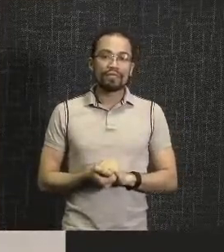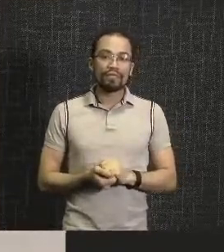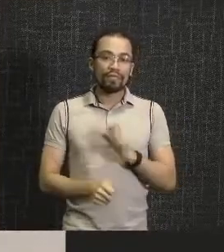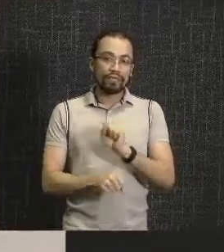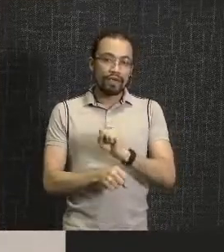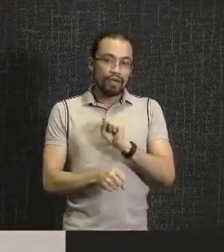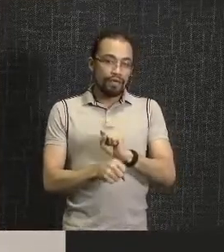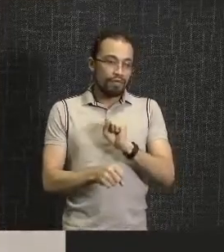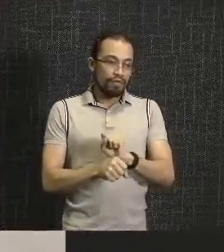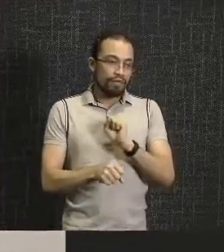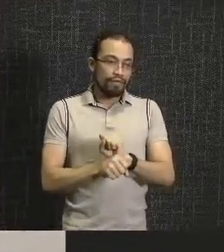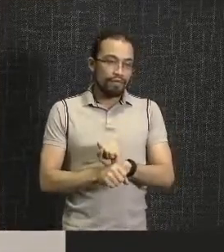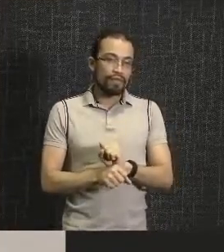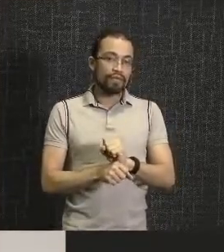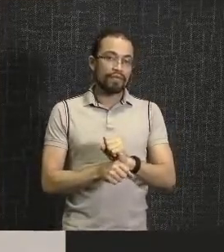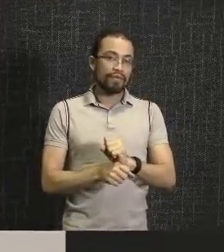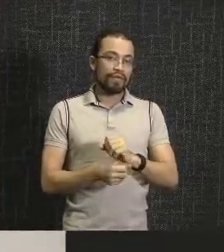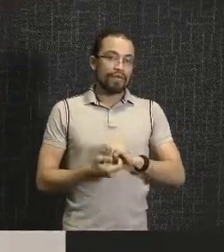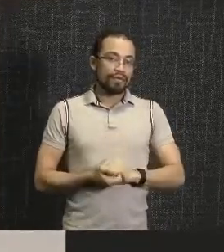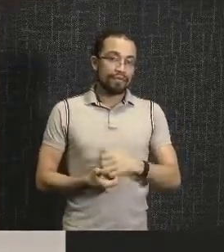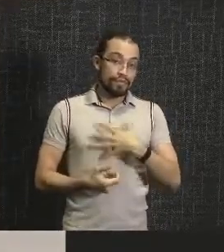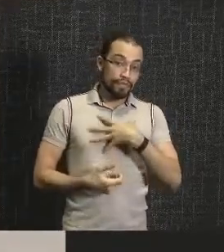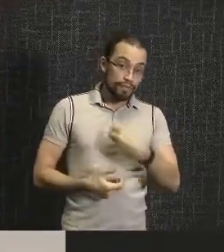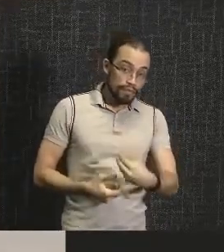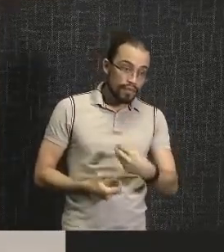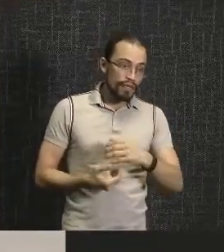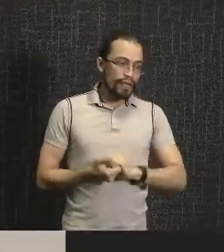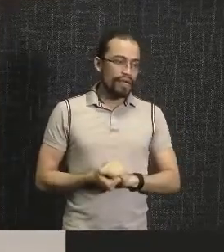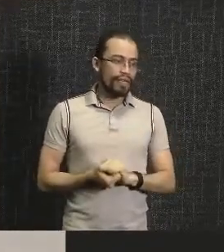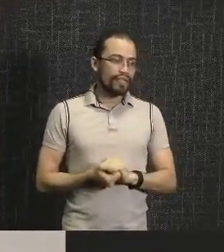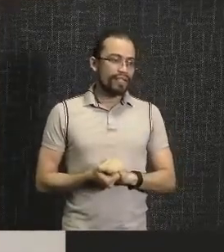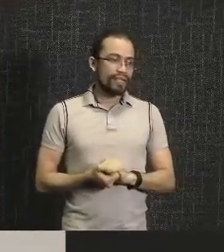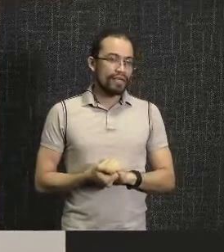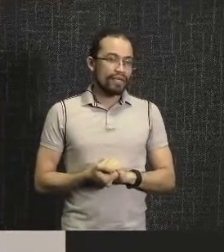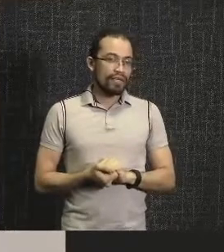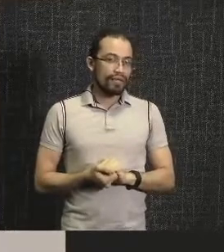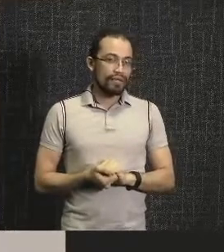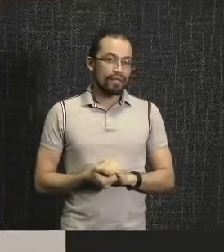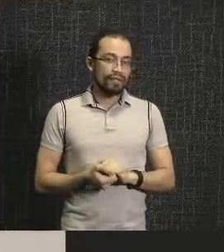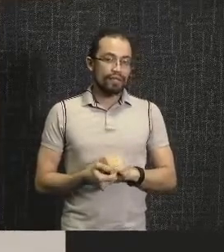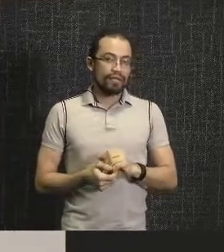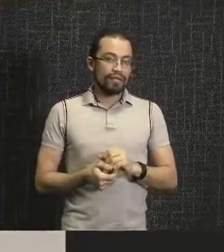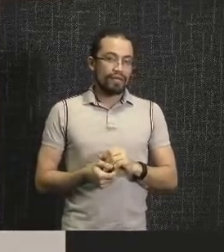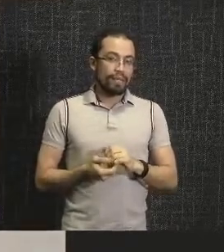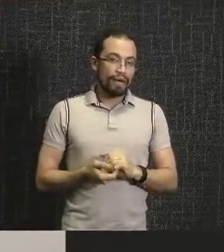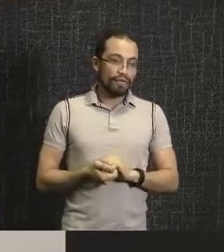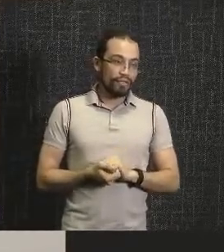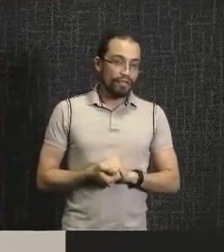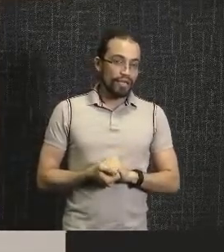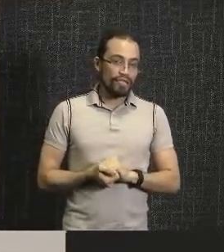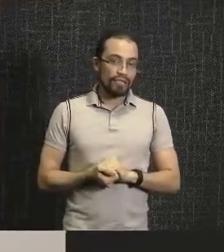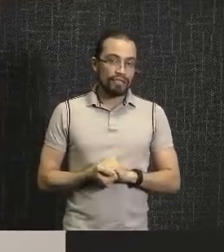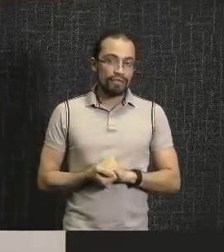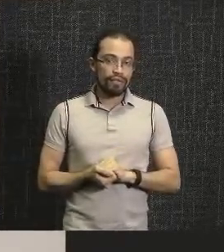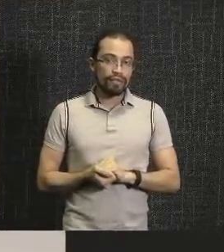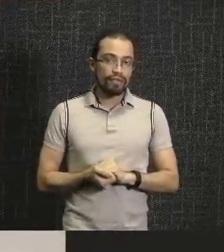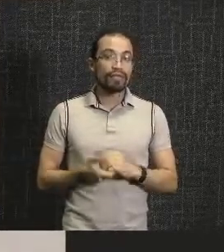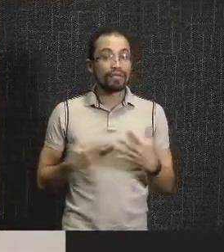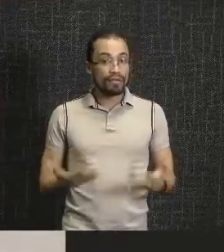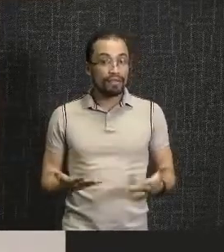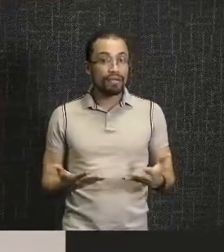esperando filho, que ali sabe que é uma mudança grande, ali vai ter hábito de consumo e a possibilidade de você ter um nicho